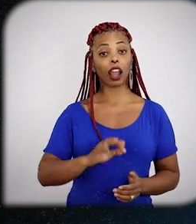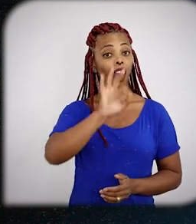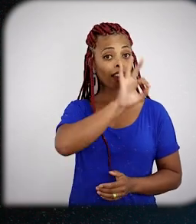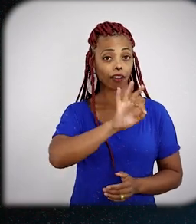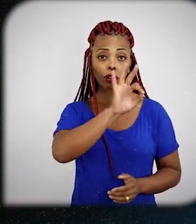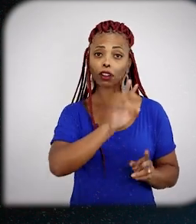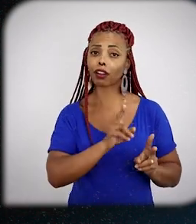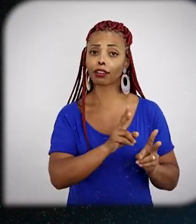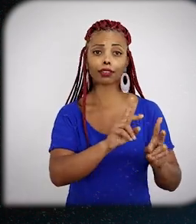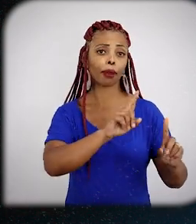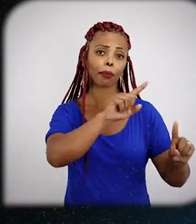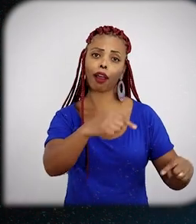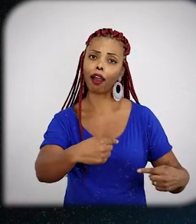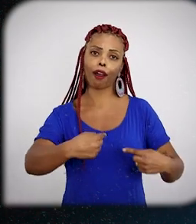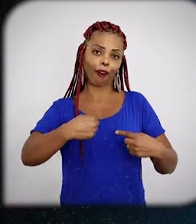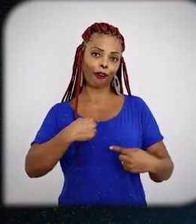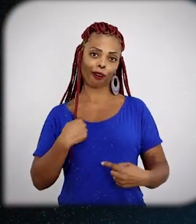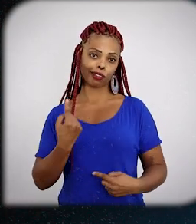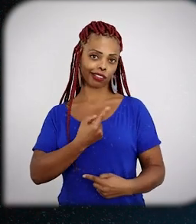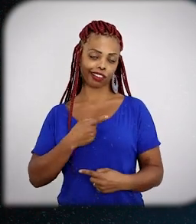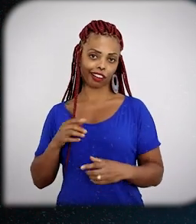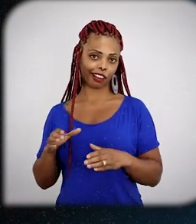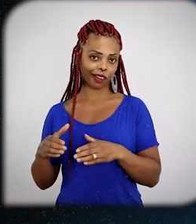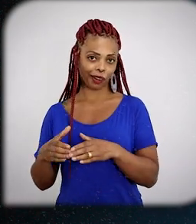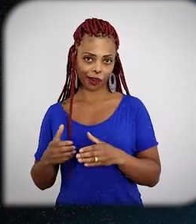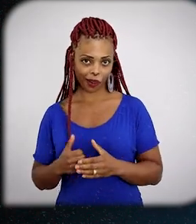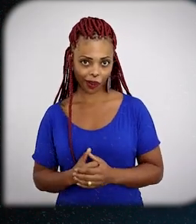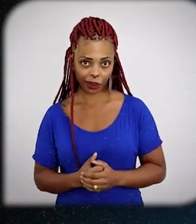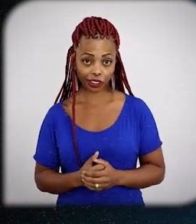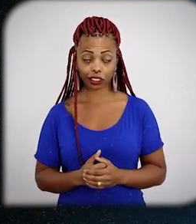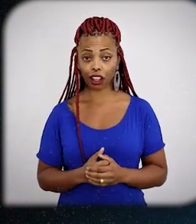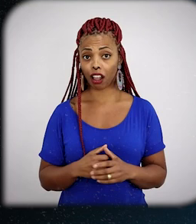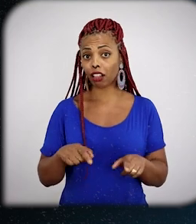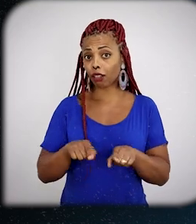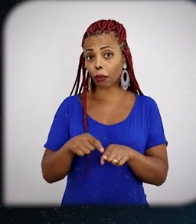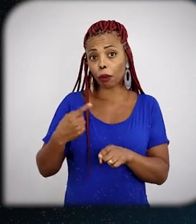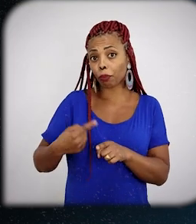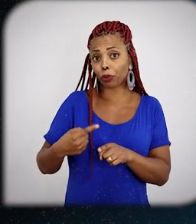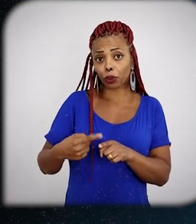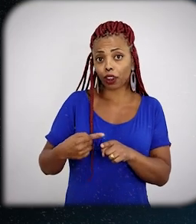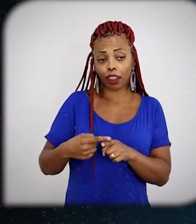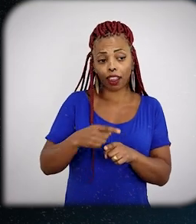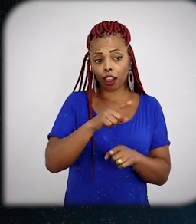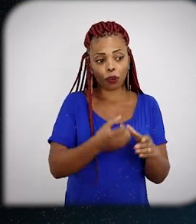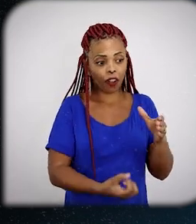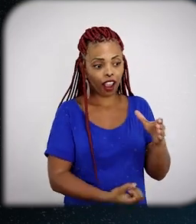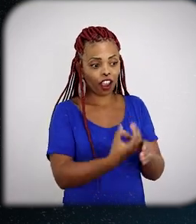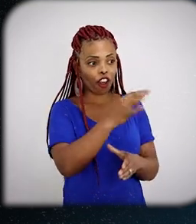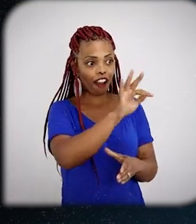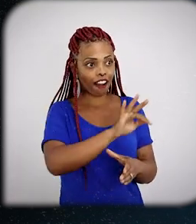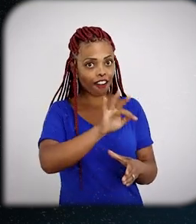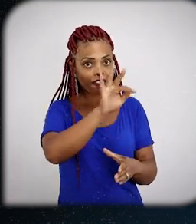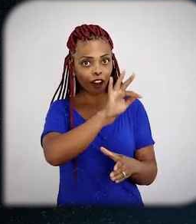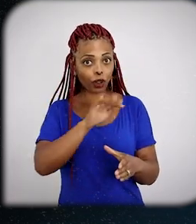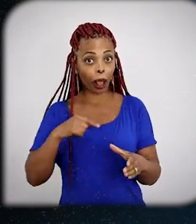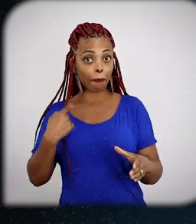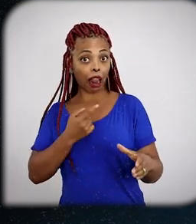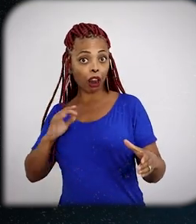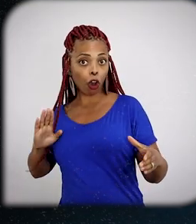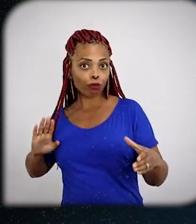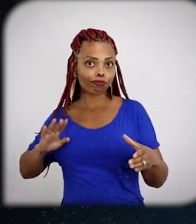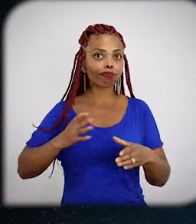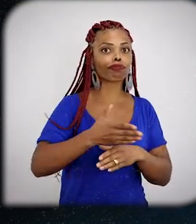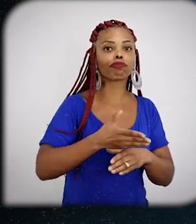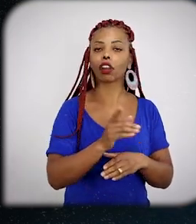universidade sempre foi e sempre será hostil a nós. Né? Até porque ela não foi criada para